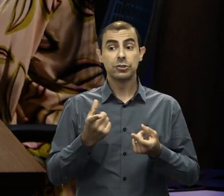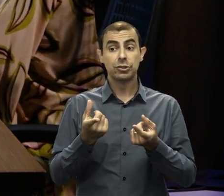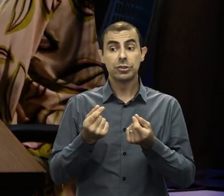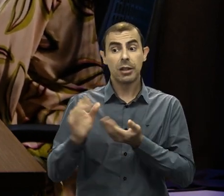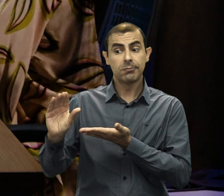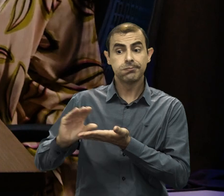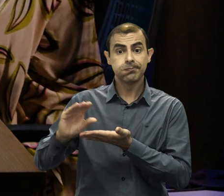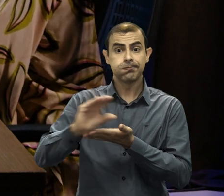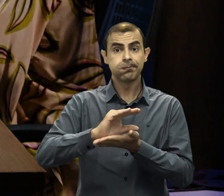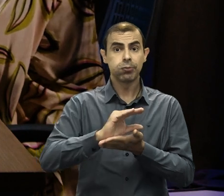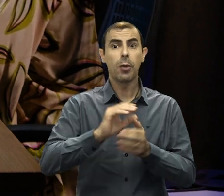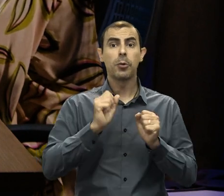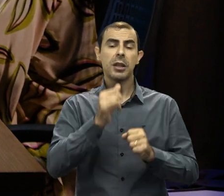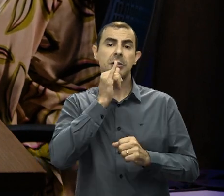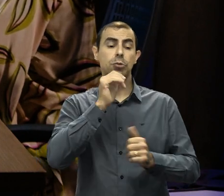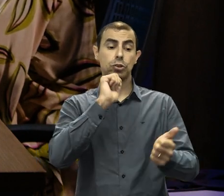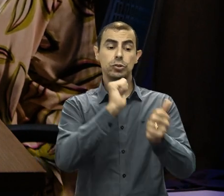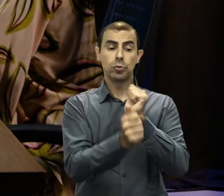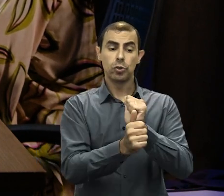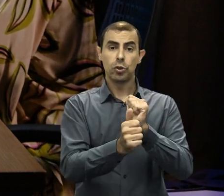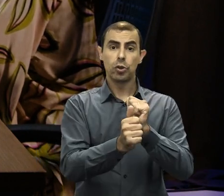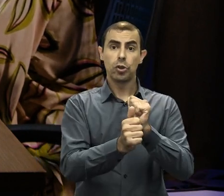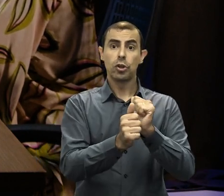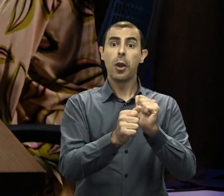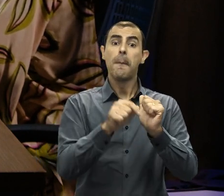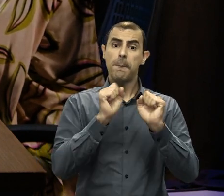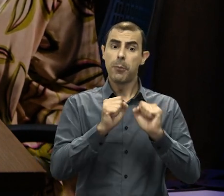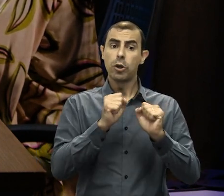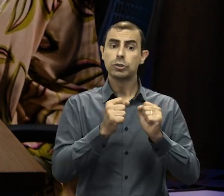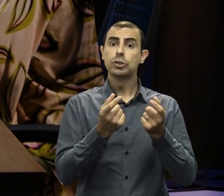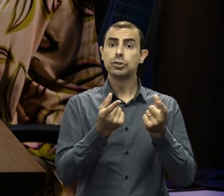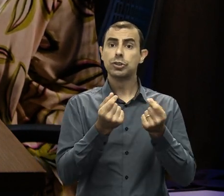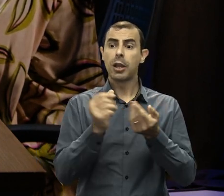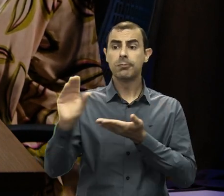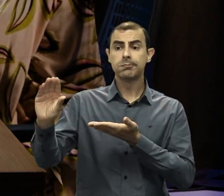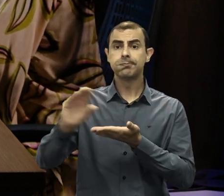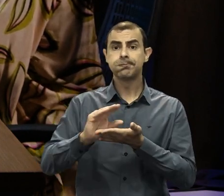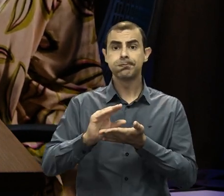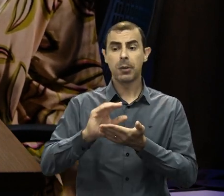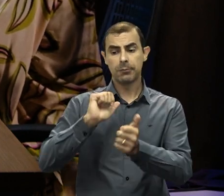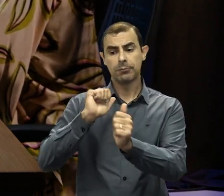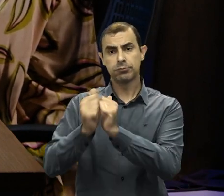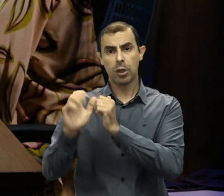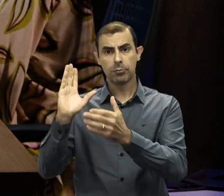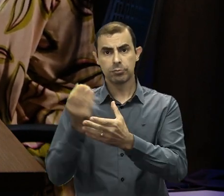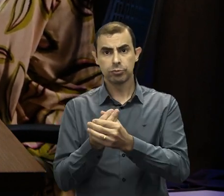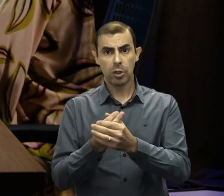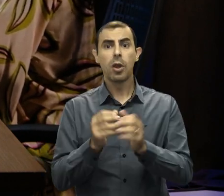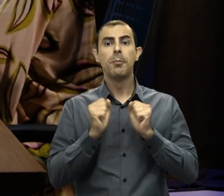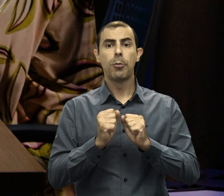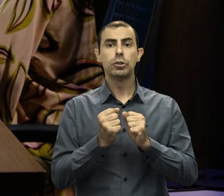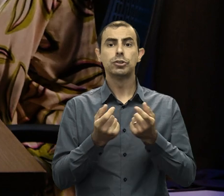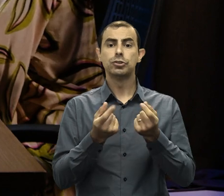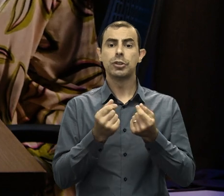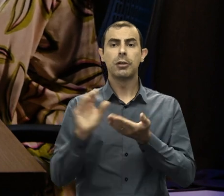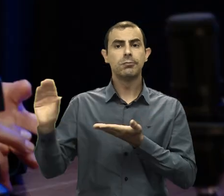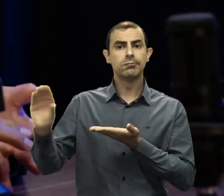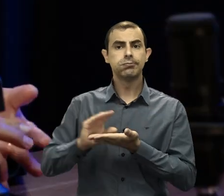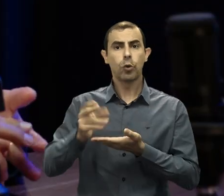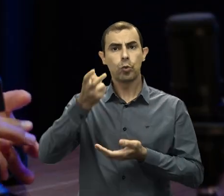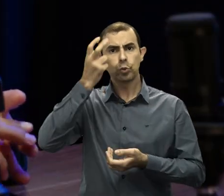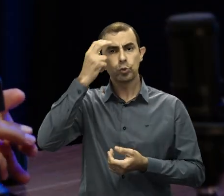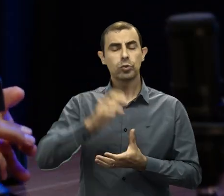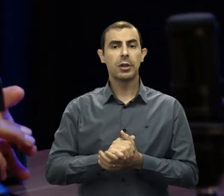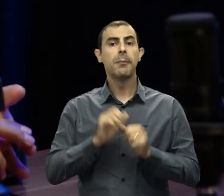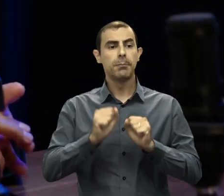captação de recursos, quem faz esporte pode captar da Fundação de Esporte, pode captar de uma fundação de cultura,